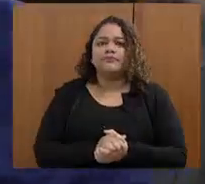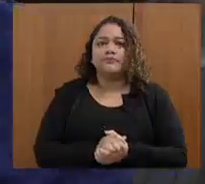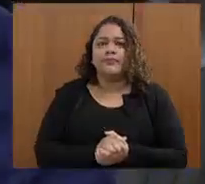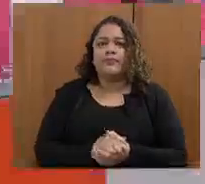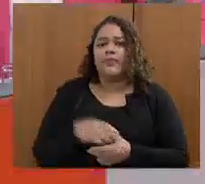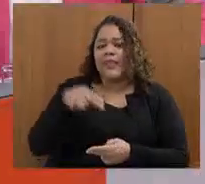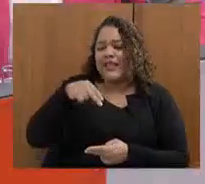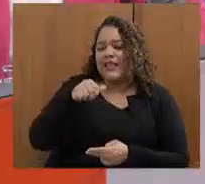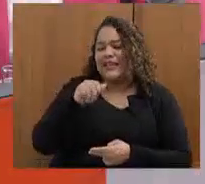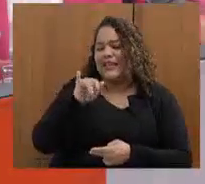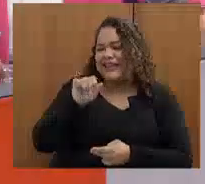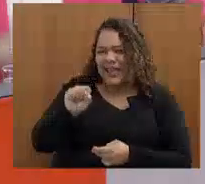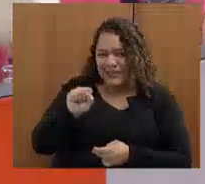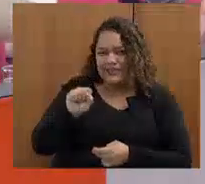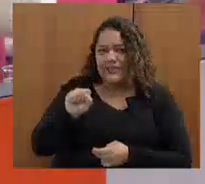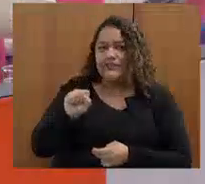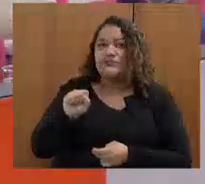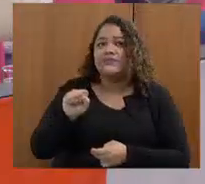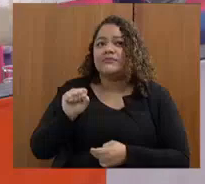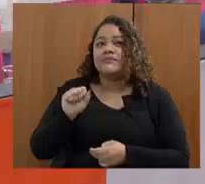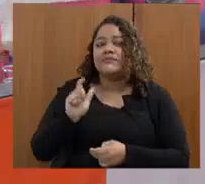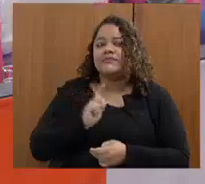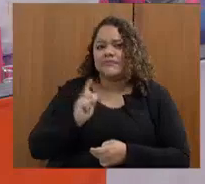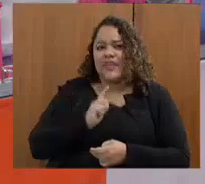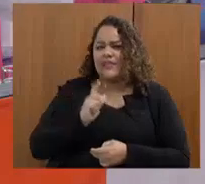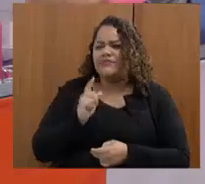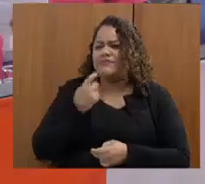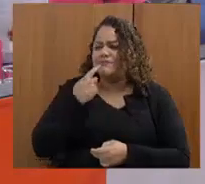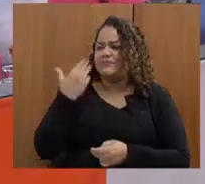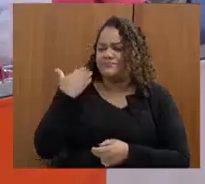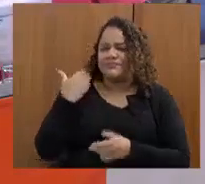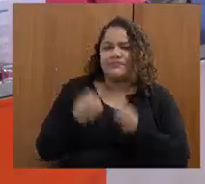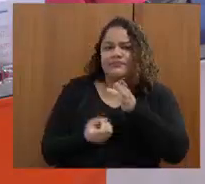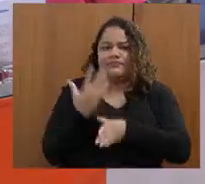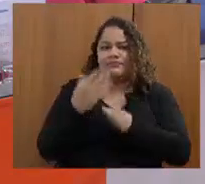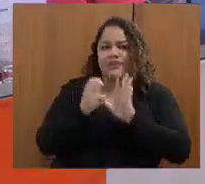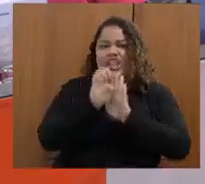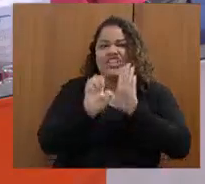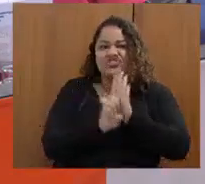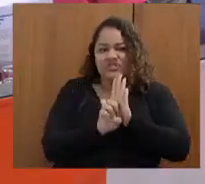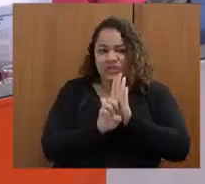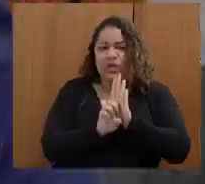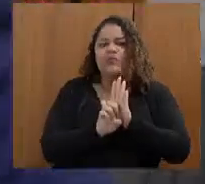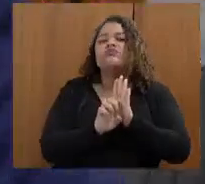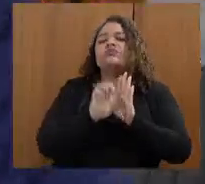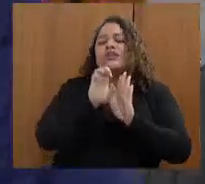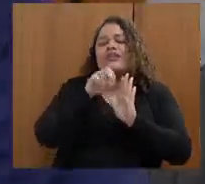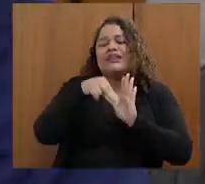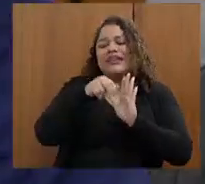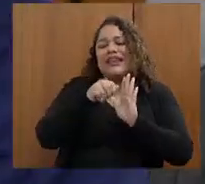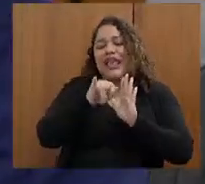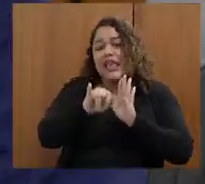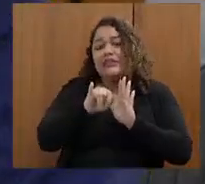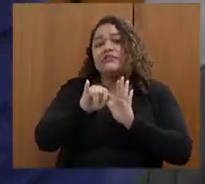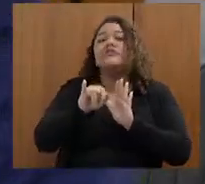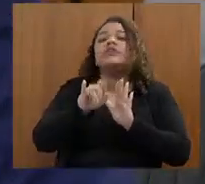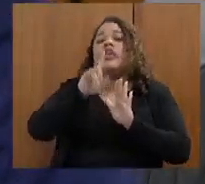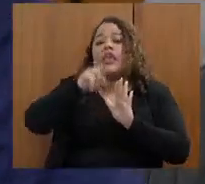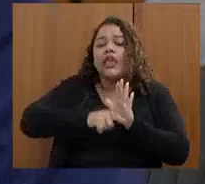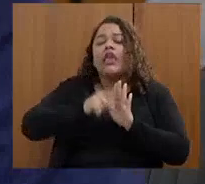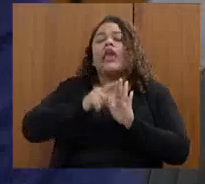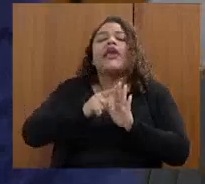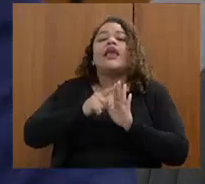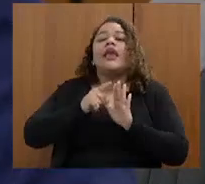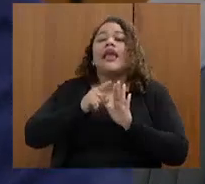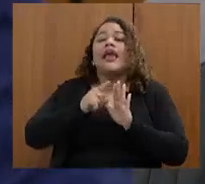nós temos nós eu acabei de lançar o edital de recomposição dos sinais e os atendimentos individualizados ah estudantes